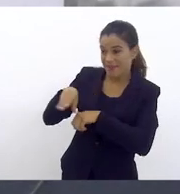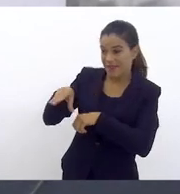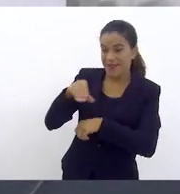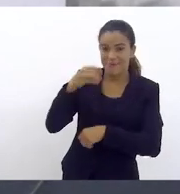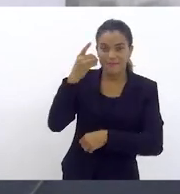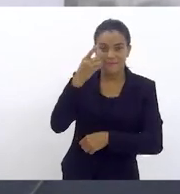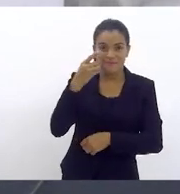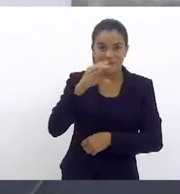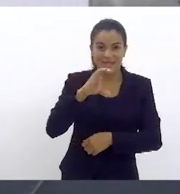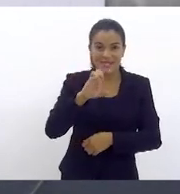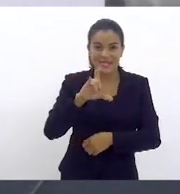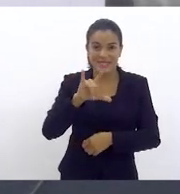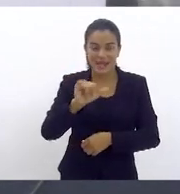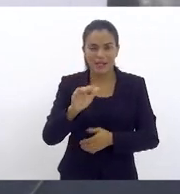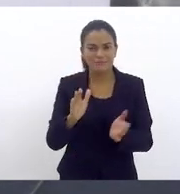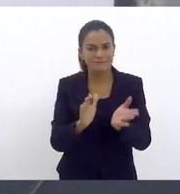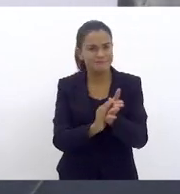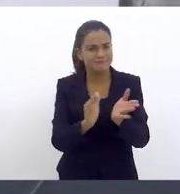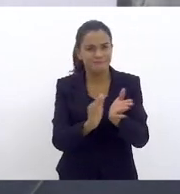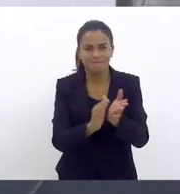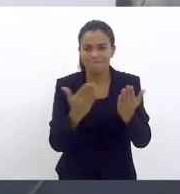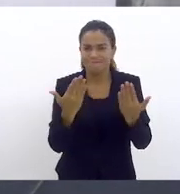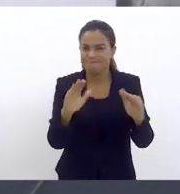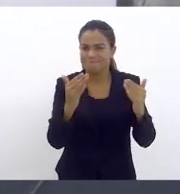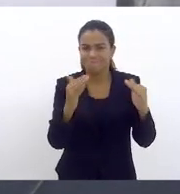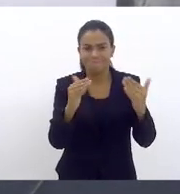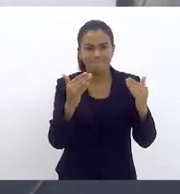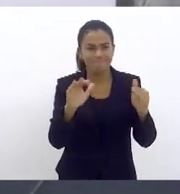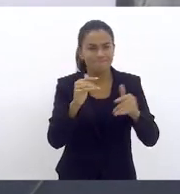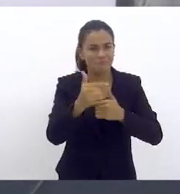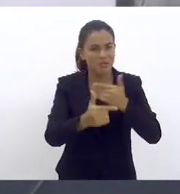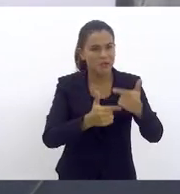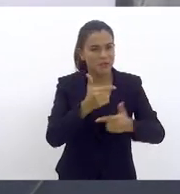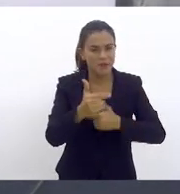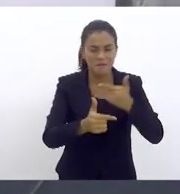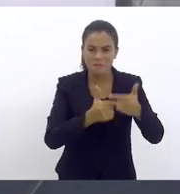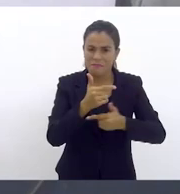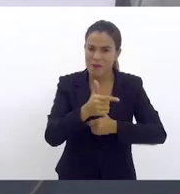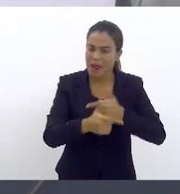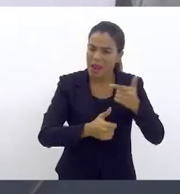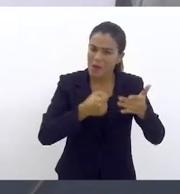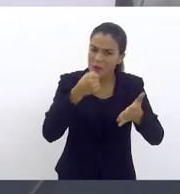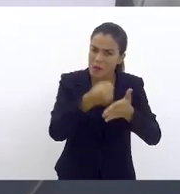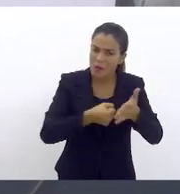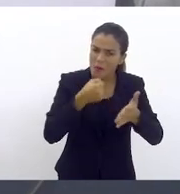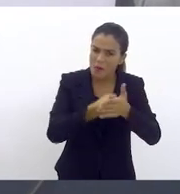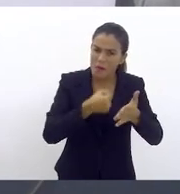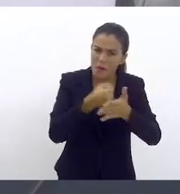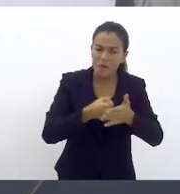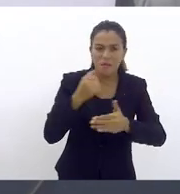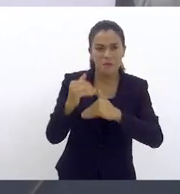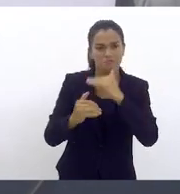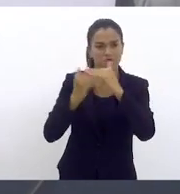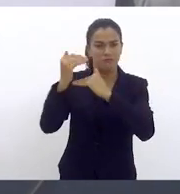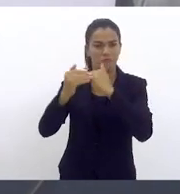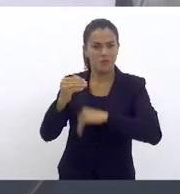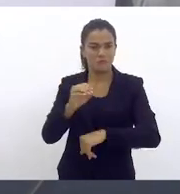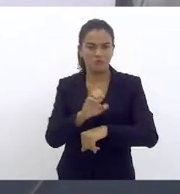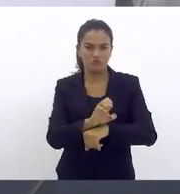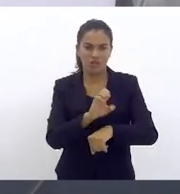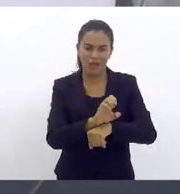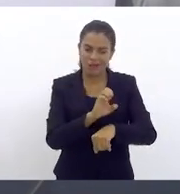mais uma vez parabenizar ela pelo trabalho é uma deputada que de forma incansável luta pela pelo desenvolvimento do nosso estado